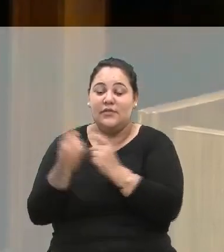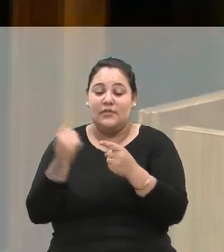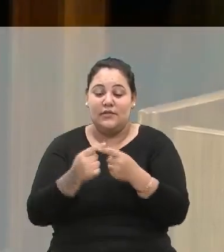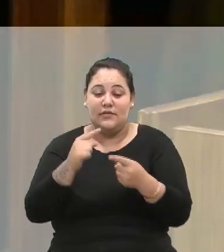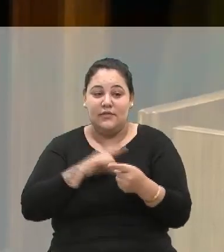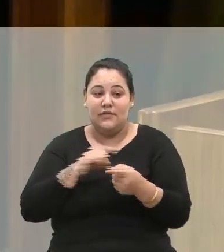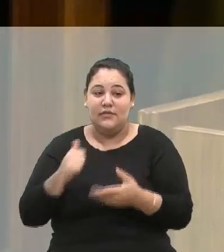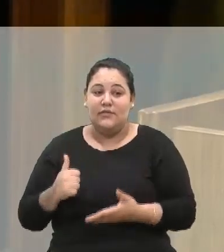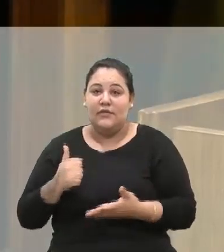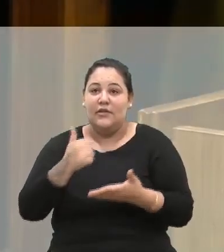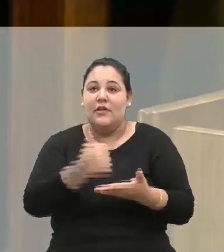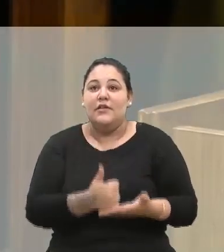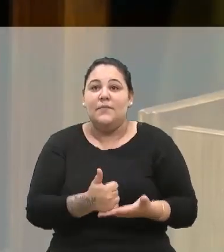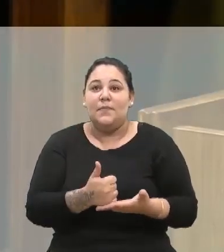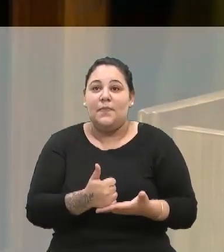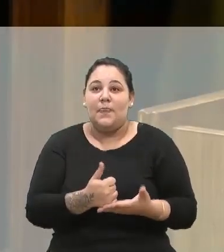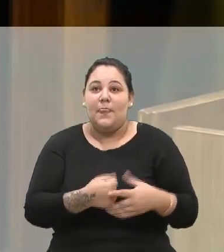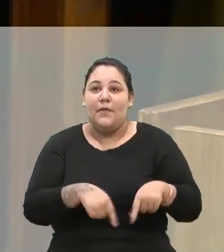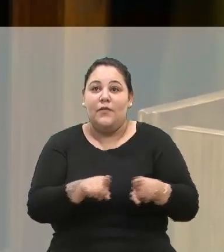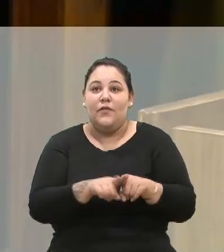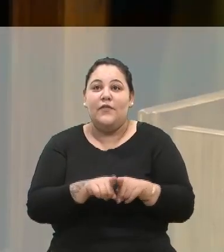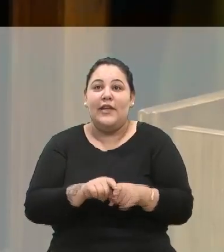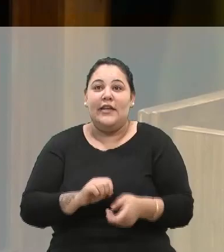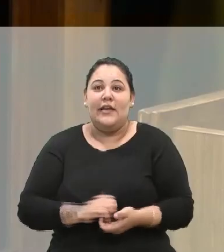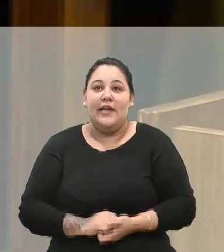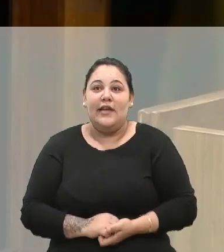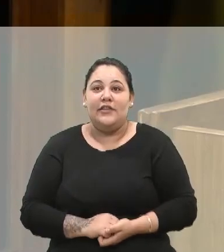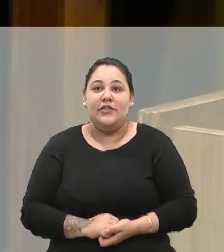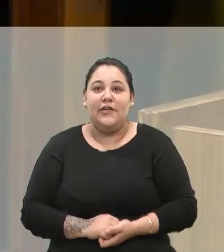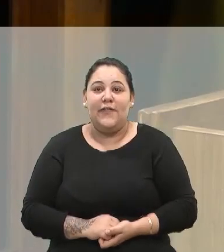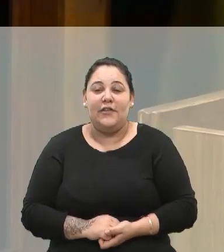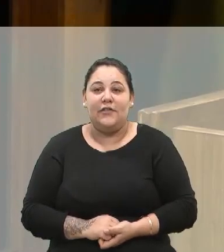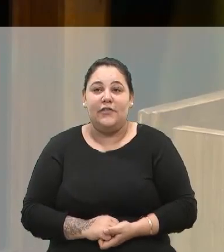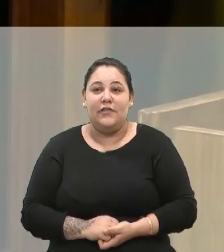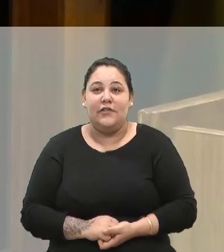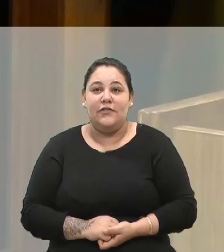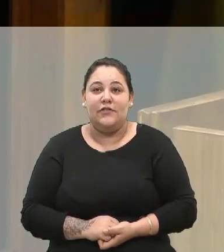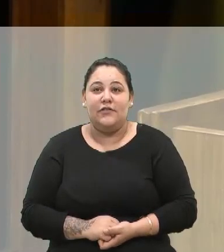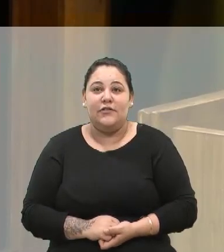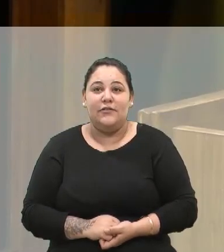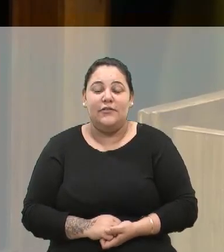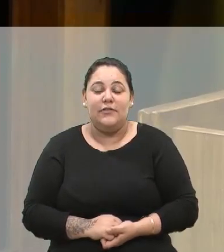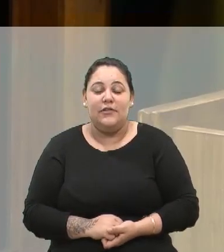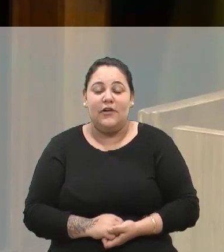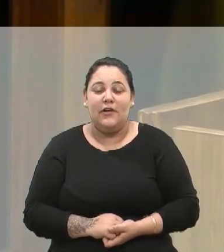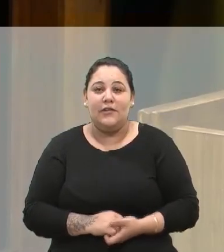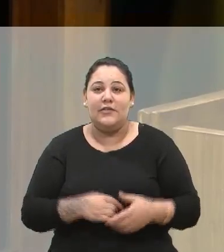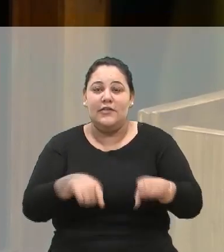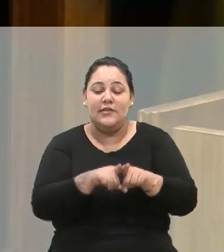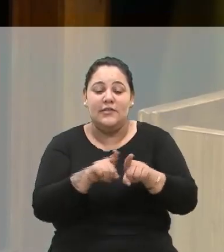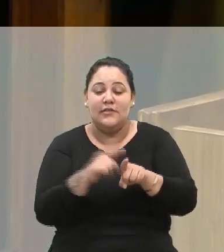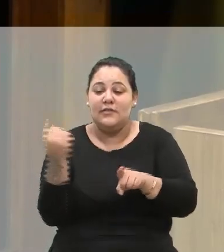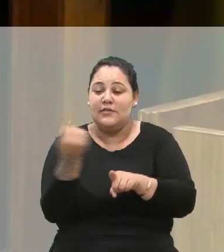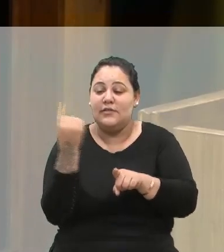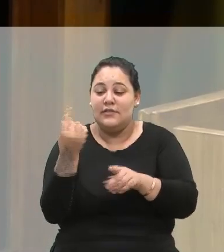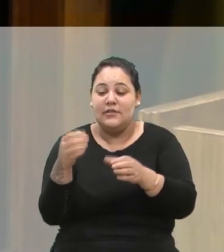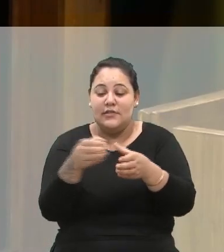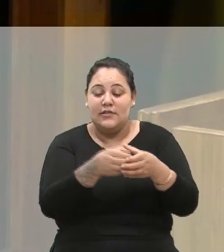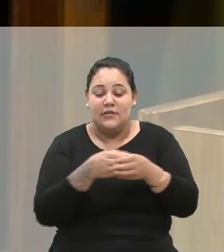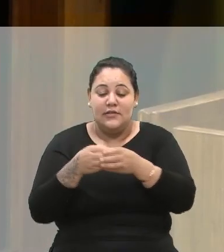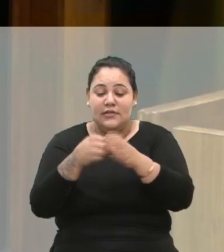né? Tem que ter apoio, senão a gente não consegue chegar lá, porque sozinho a gente não consegue ir em lugar